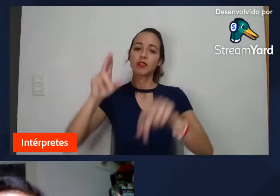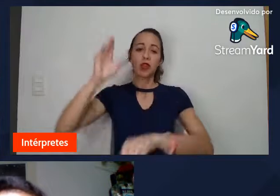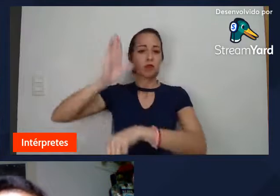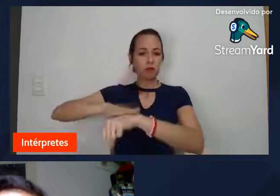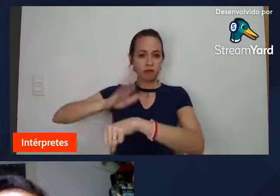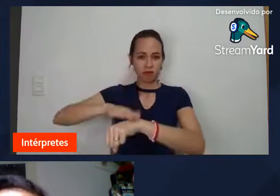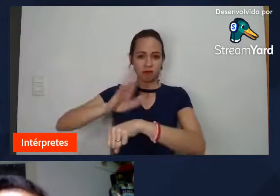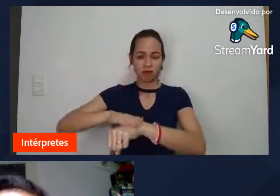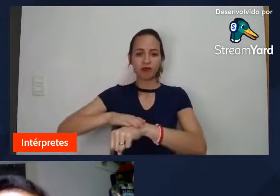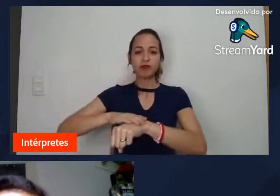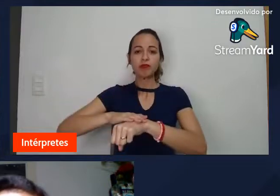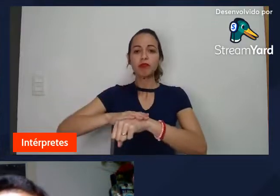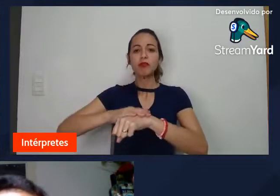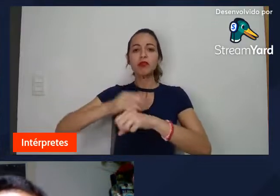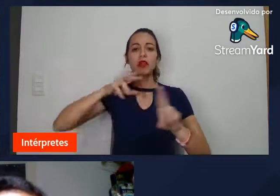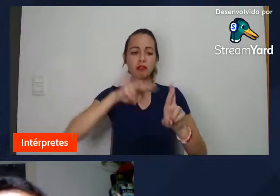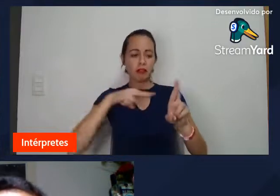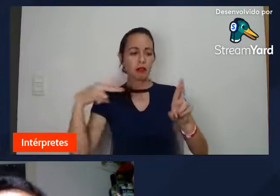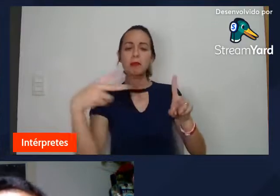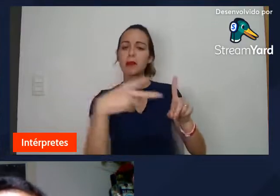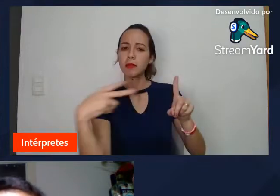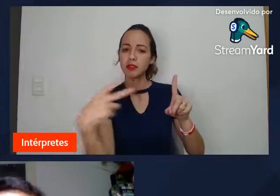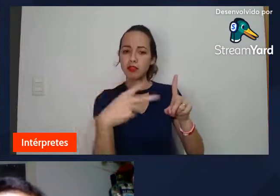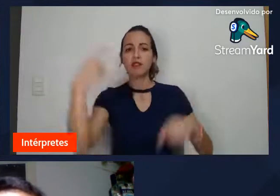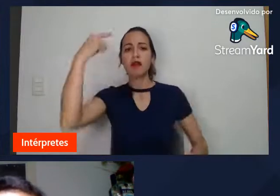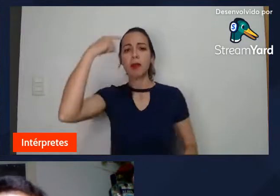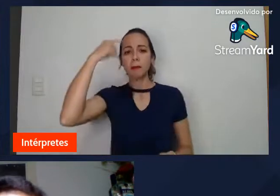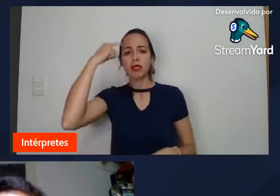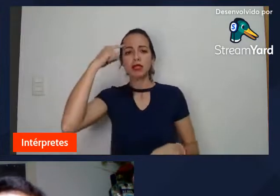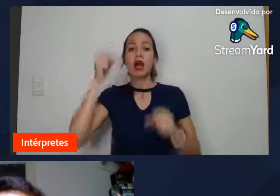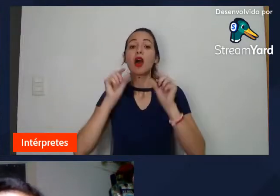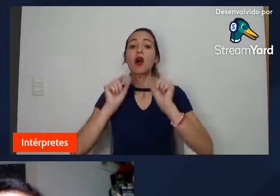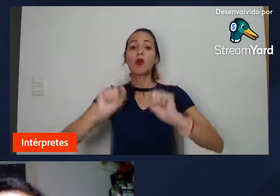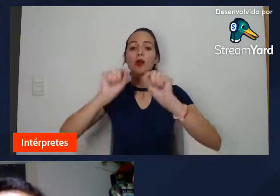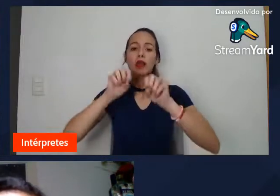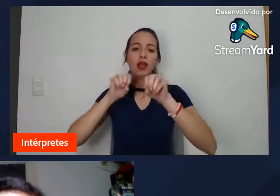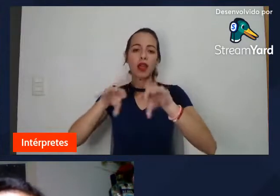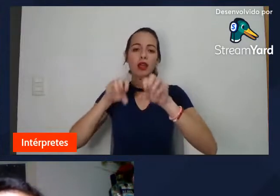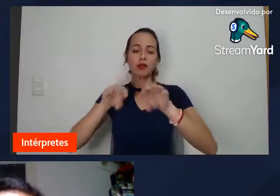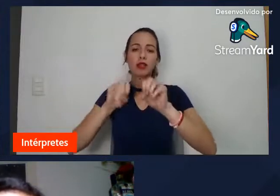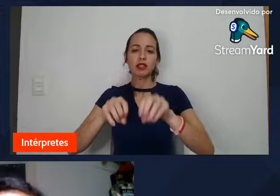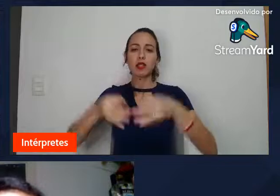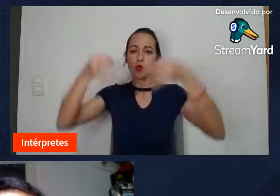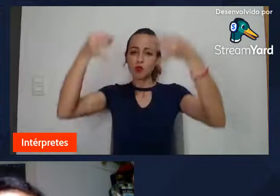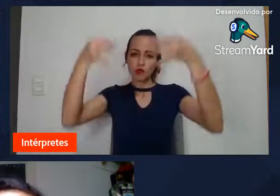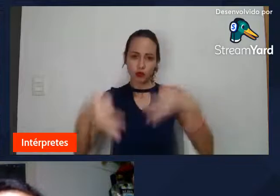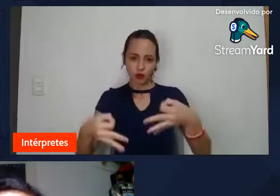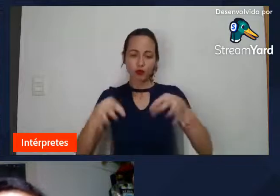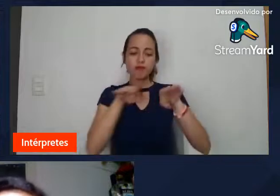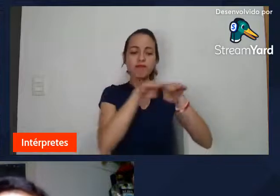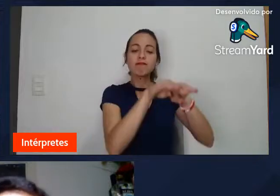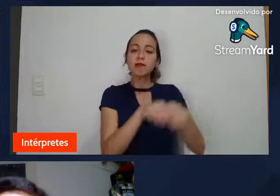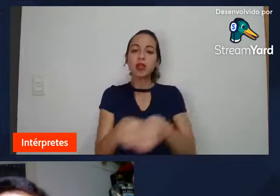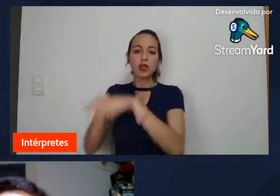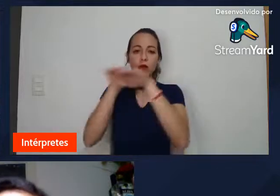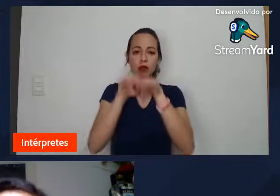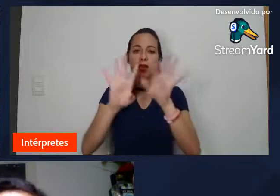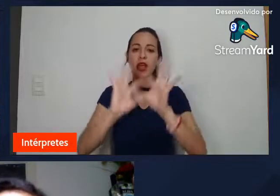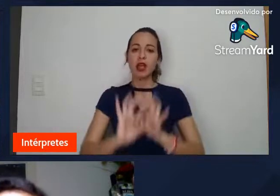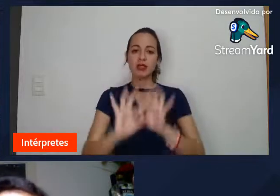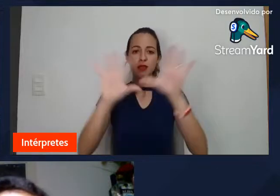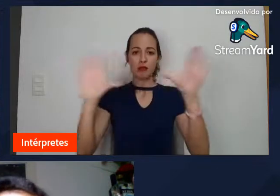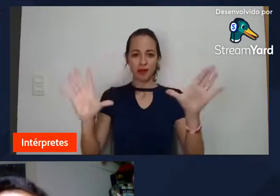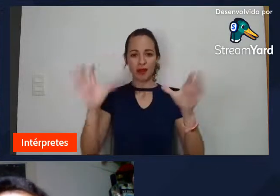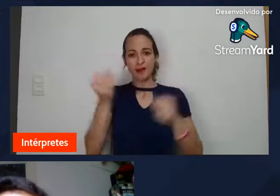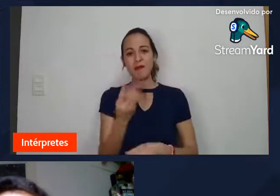muitas proposições e encaminhamentos, pensando uma educação que queremos, justa, igualitária e democrática.